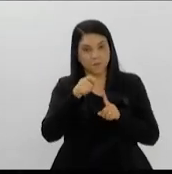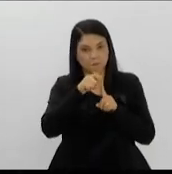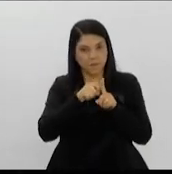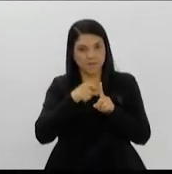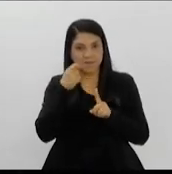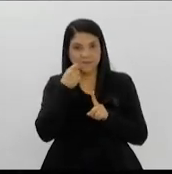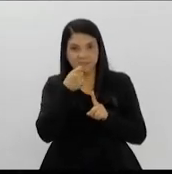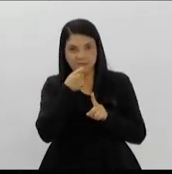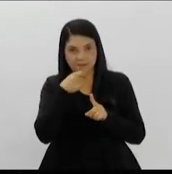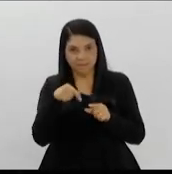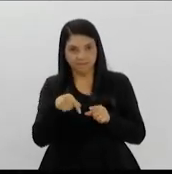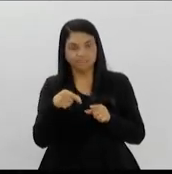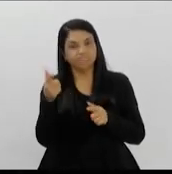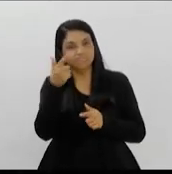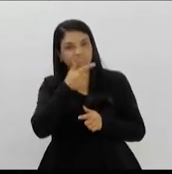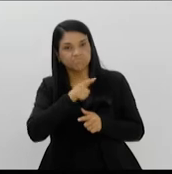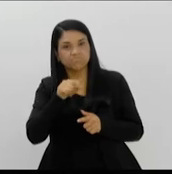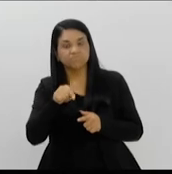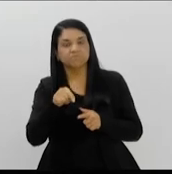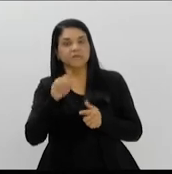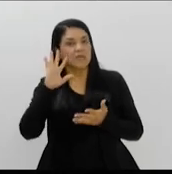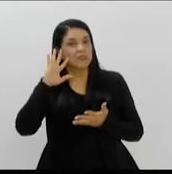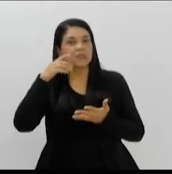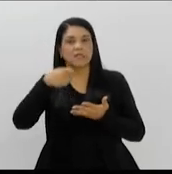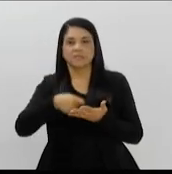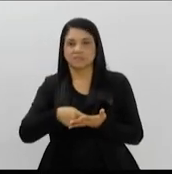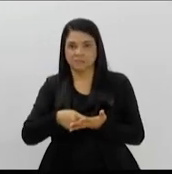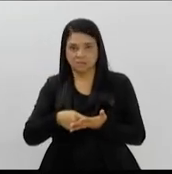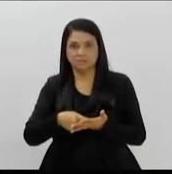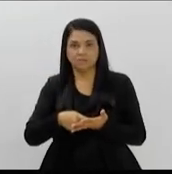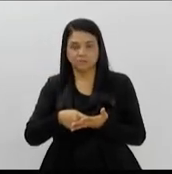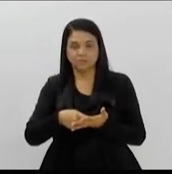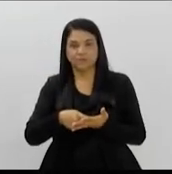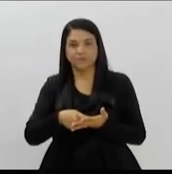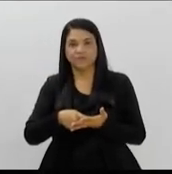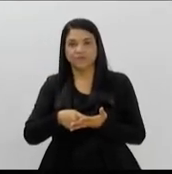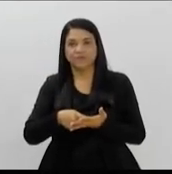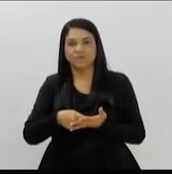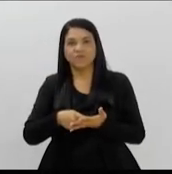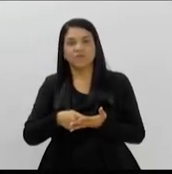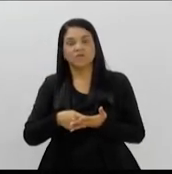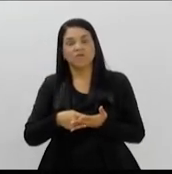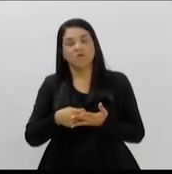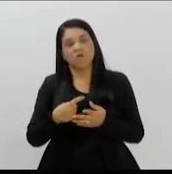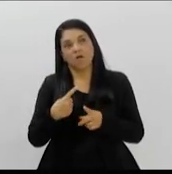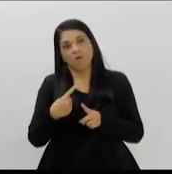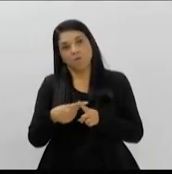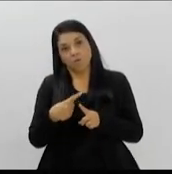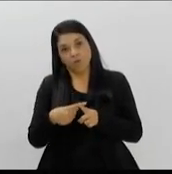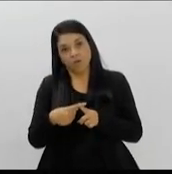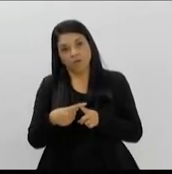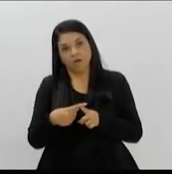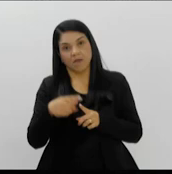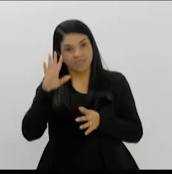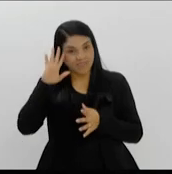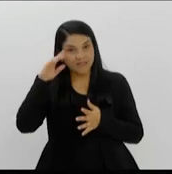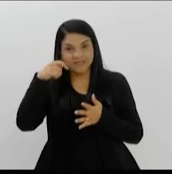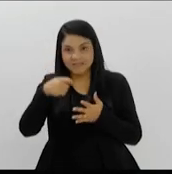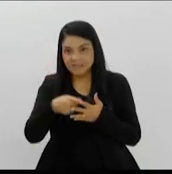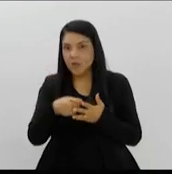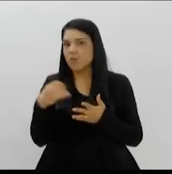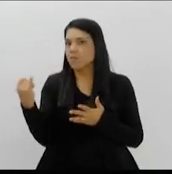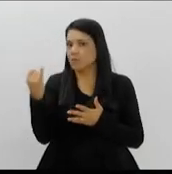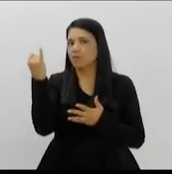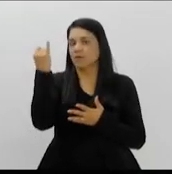ainda, possamos ter essa decisão, até porque, com essa decisão,